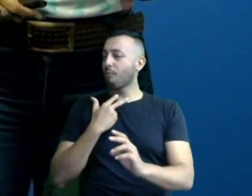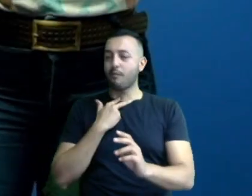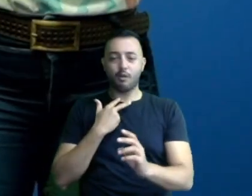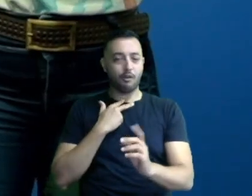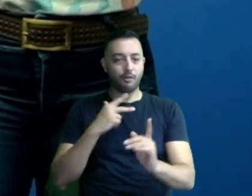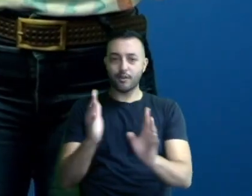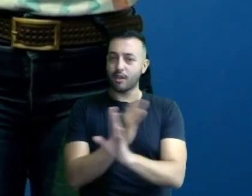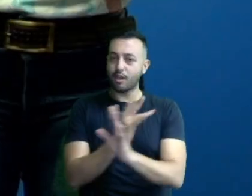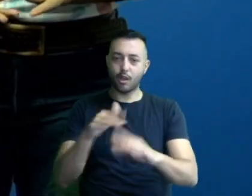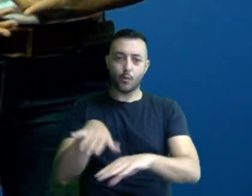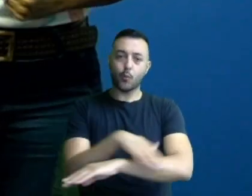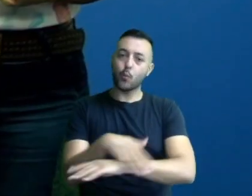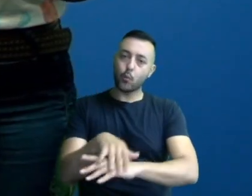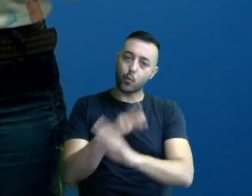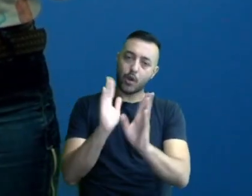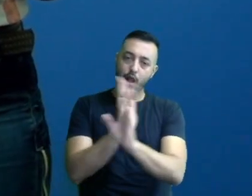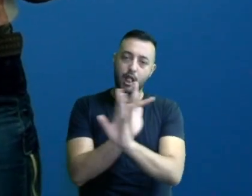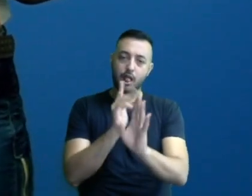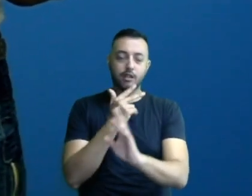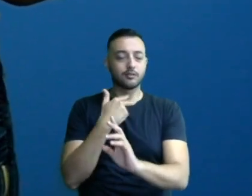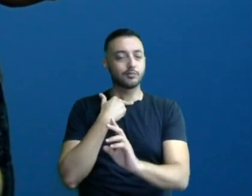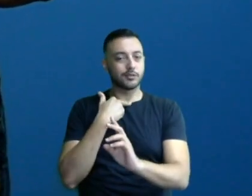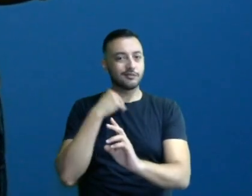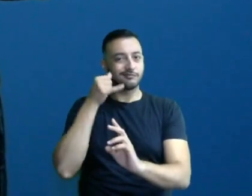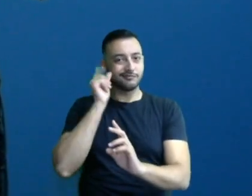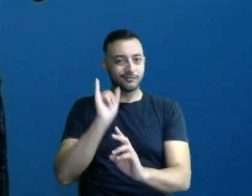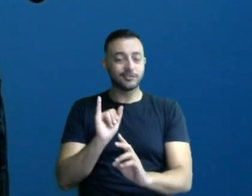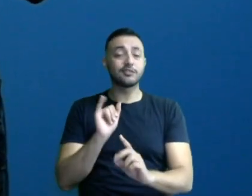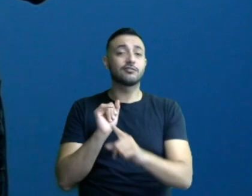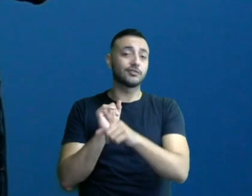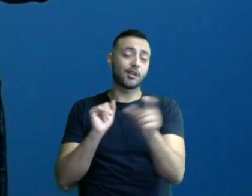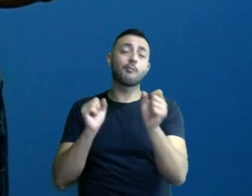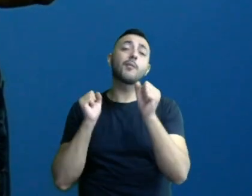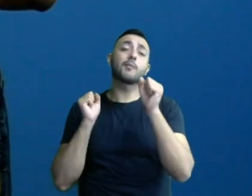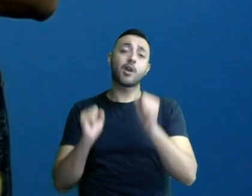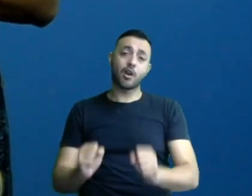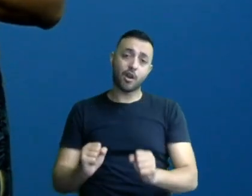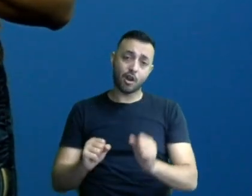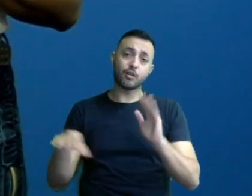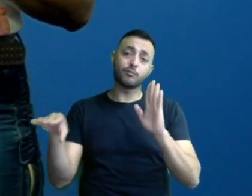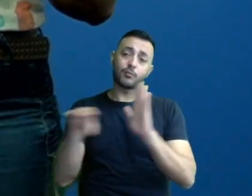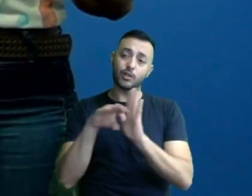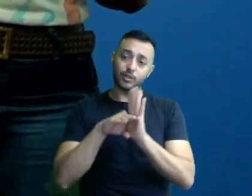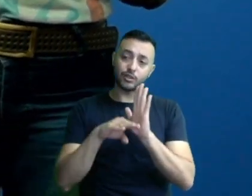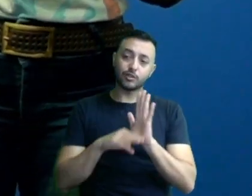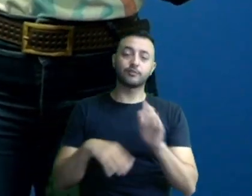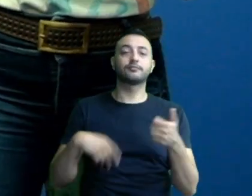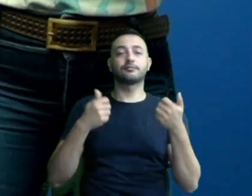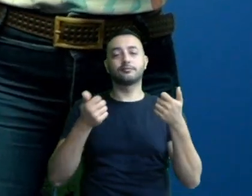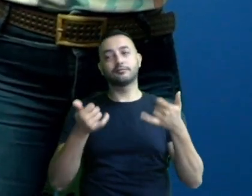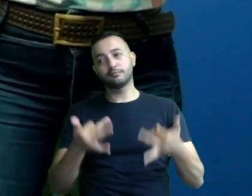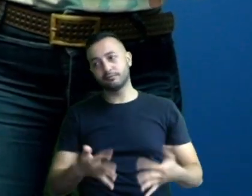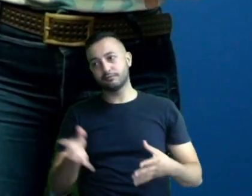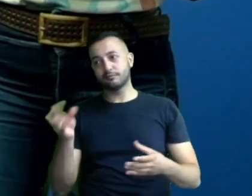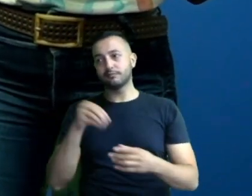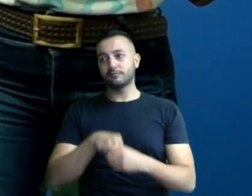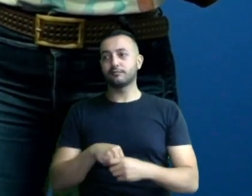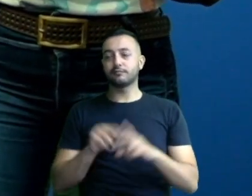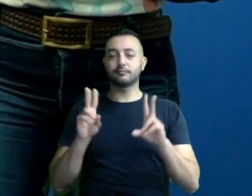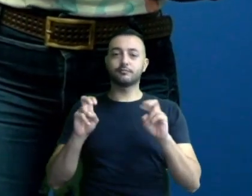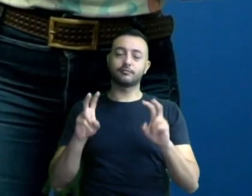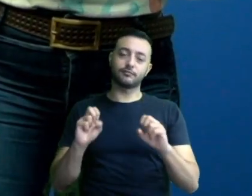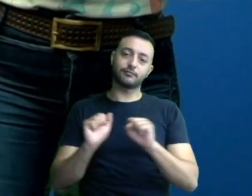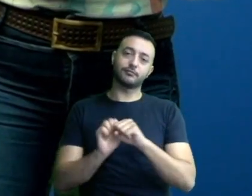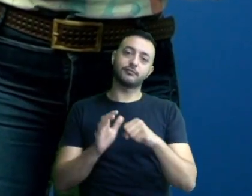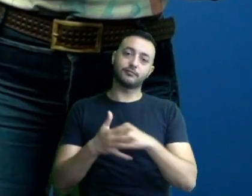na rua, não pode fazer aglomeração. Então, vocês podem trazer aí os protocolos, né? Dentro desse assunto